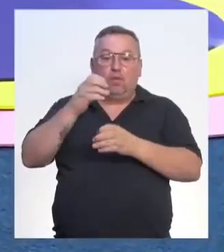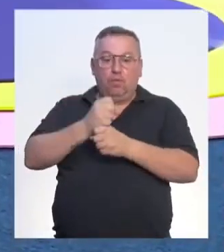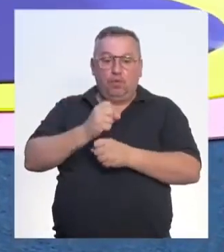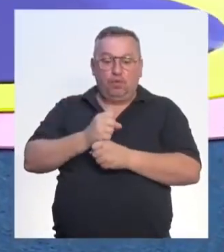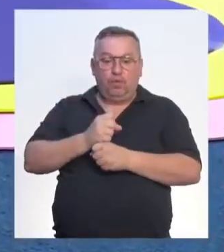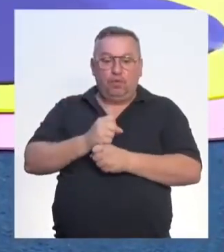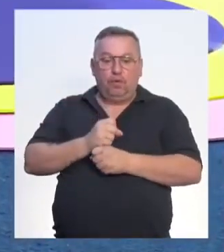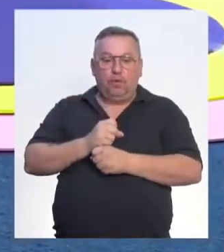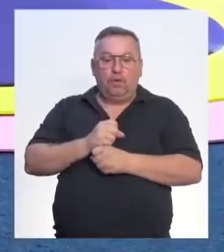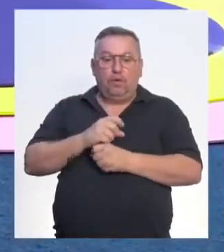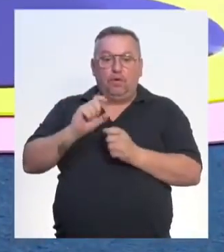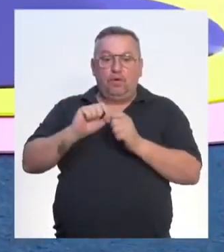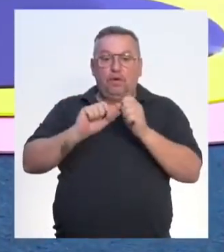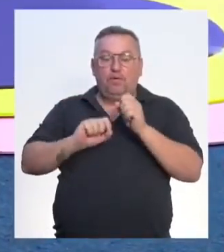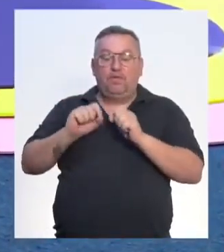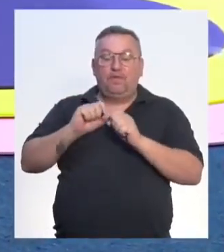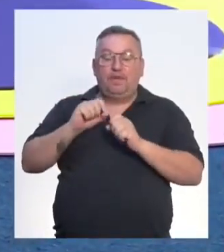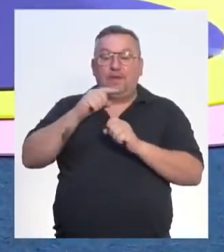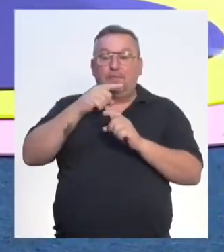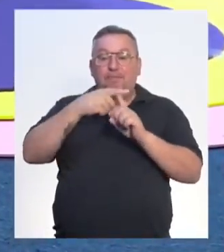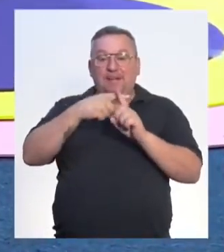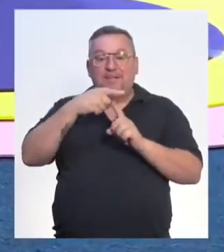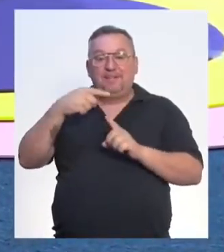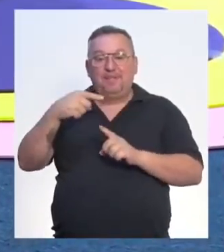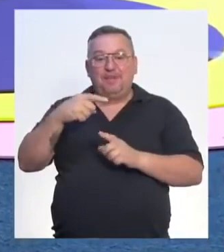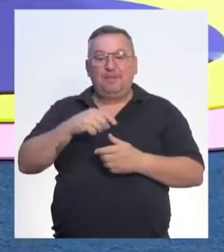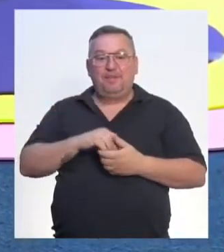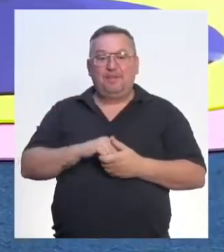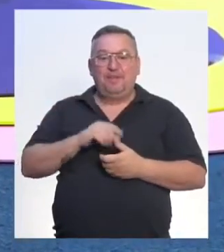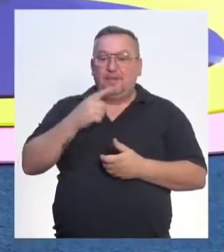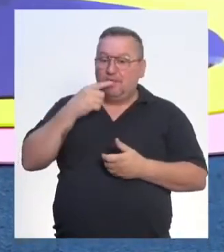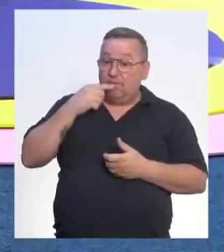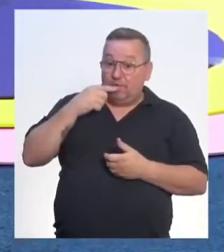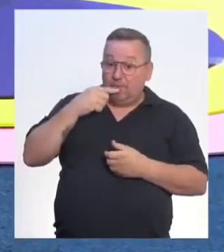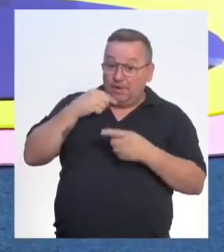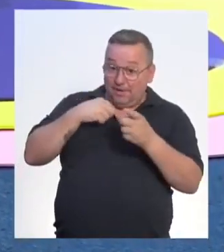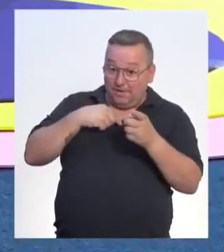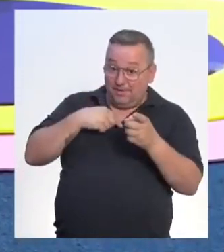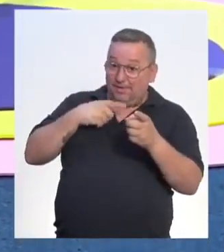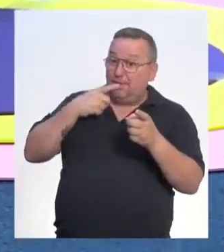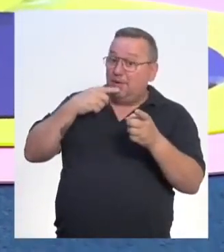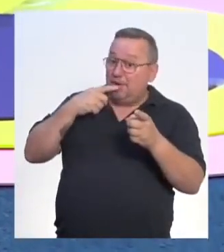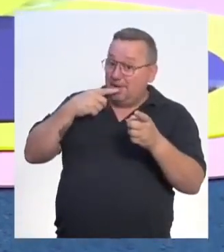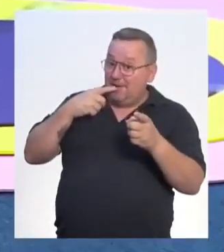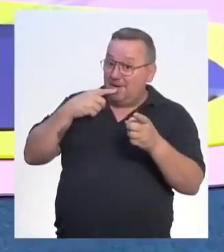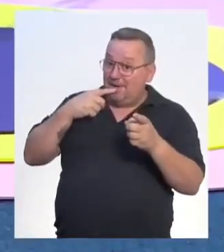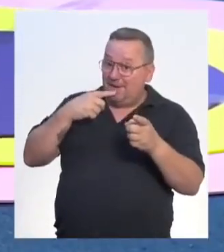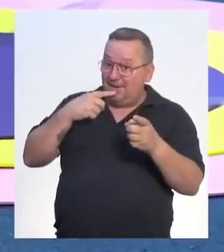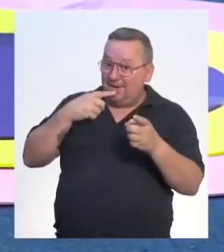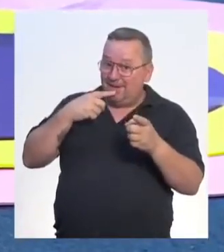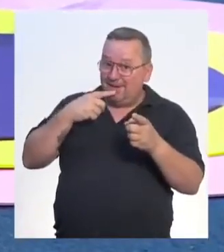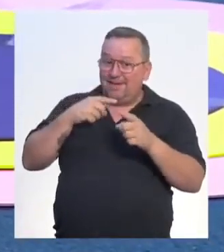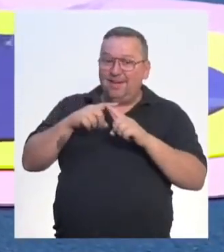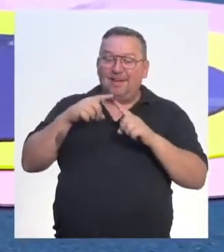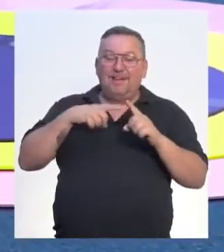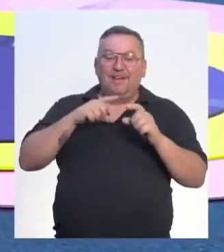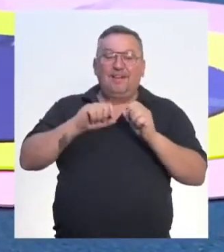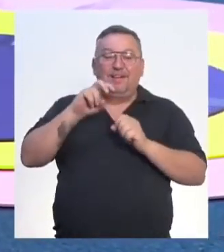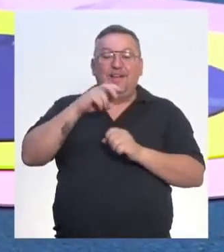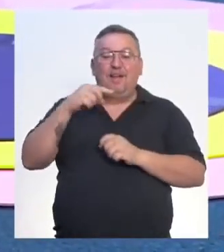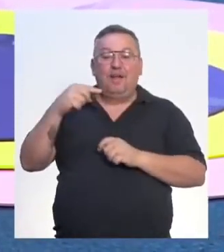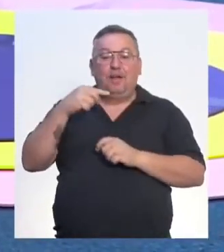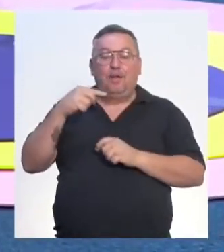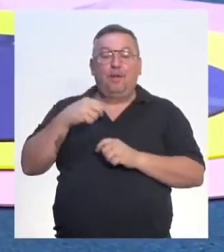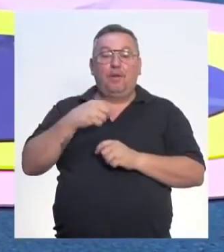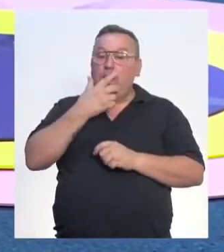pontos. 5 pontos. Só que eu tenho que fazer a regrinha de sinal. Essa aqui é uma... vermelha, tá vendo? essa aqui seria uma vermelha. Então seria 5 negativo,